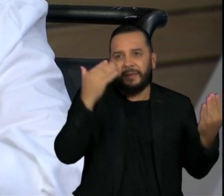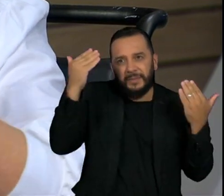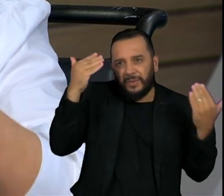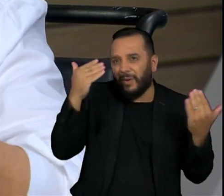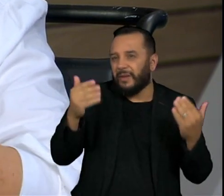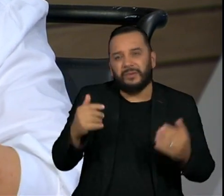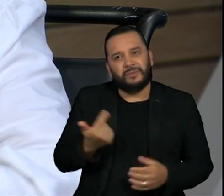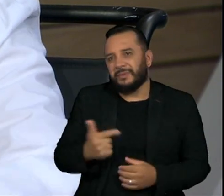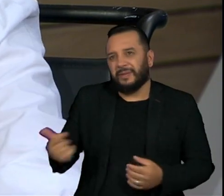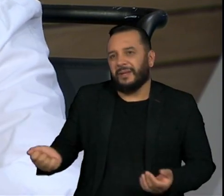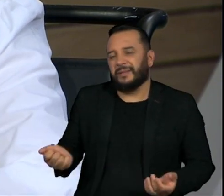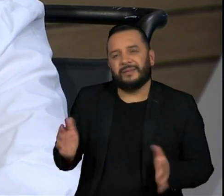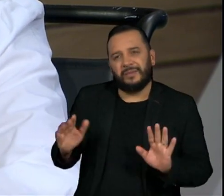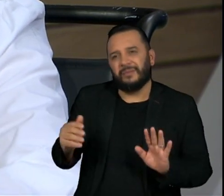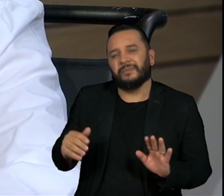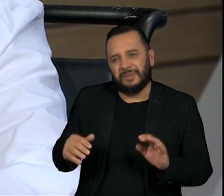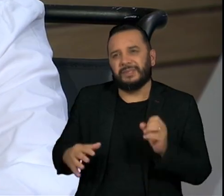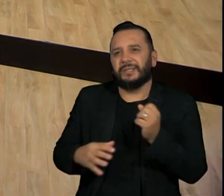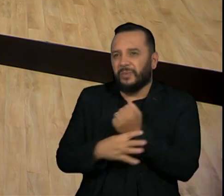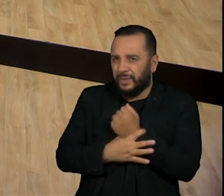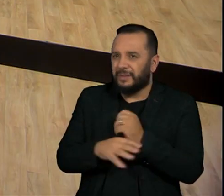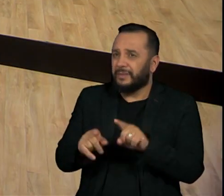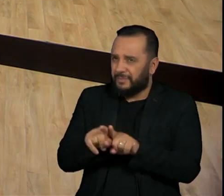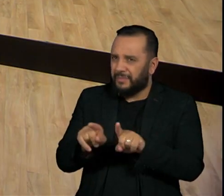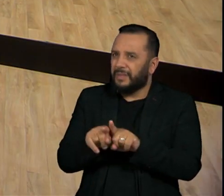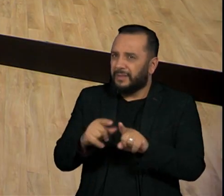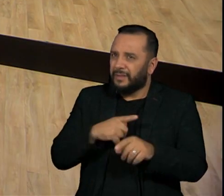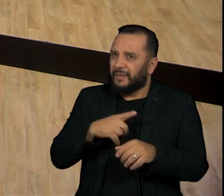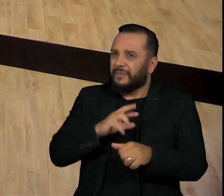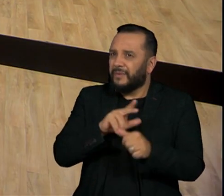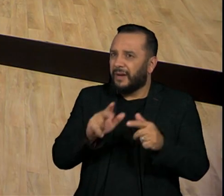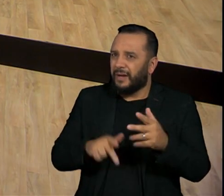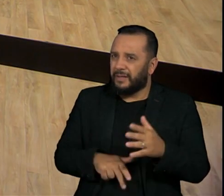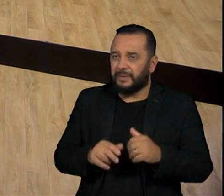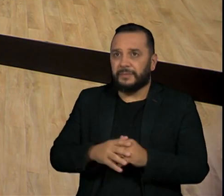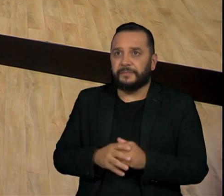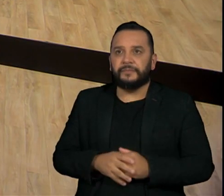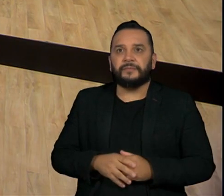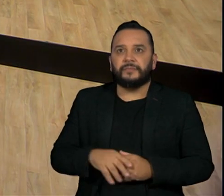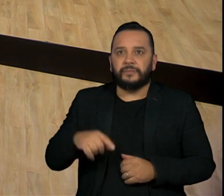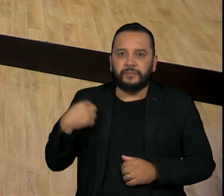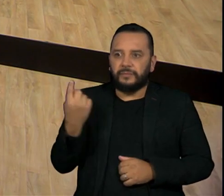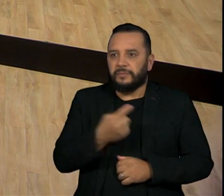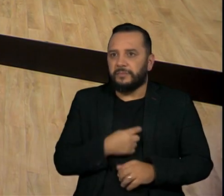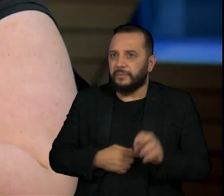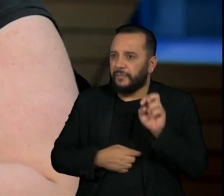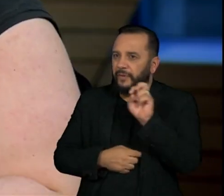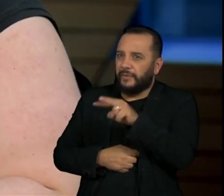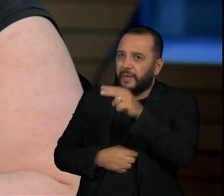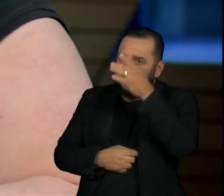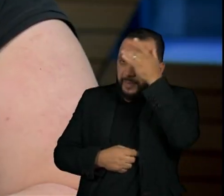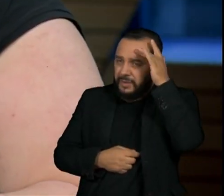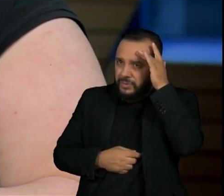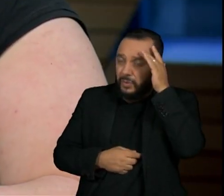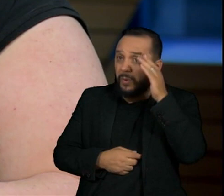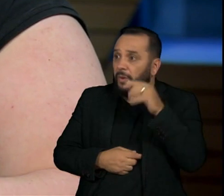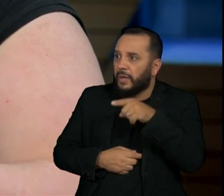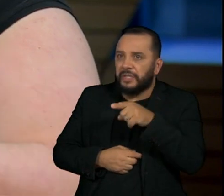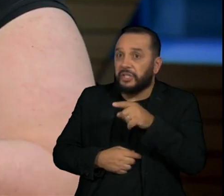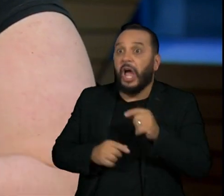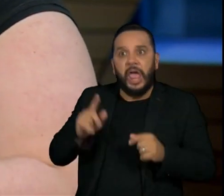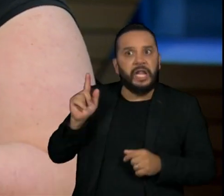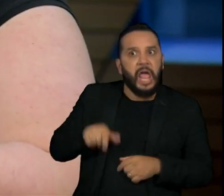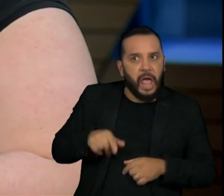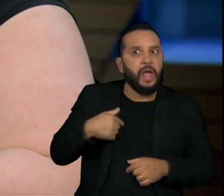Como um todo. Então, são várias áreas. Não é escolher, sair diagnosticando as pessoas. É acolher os sinais.